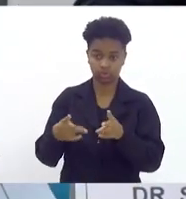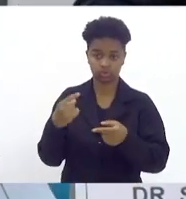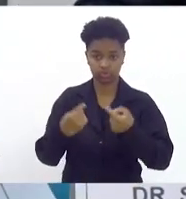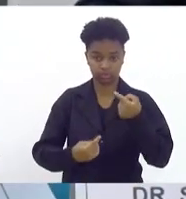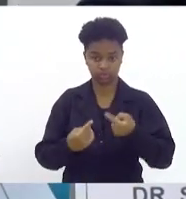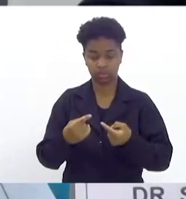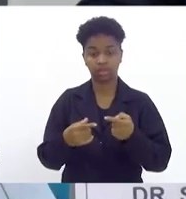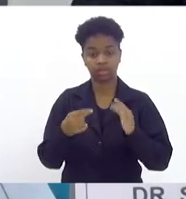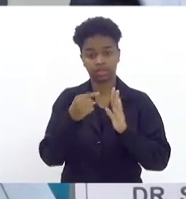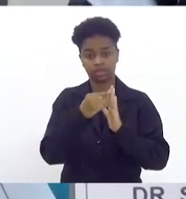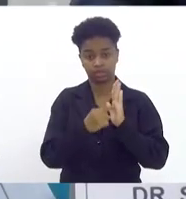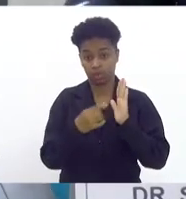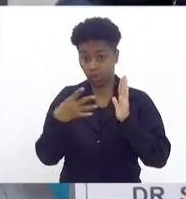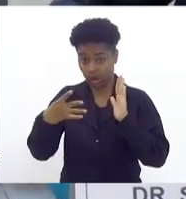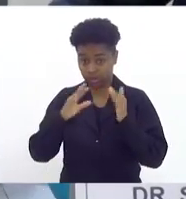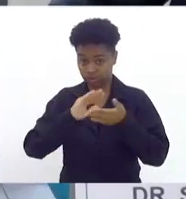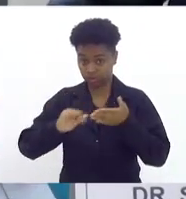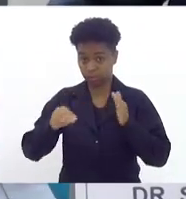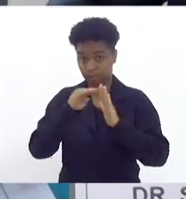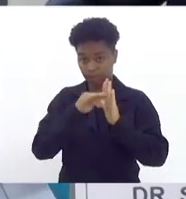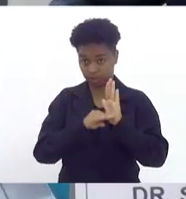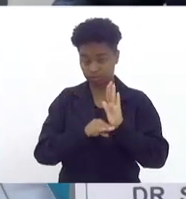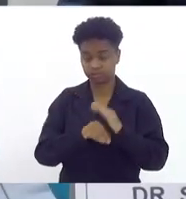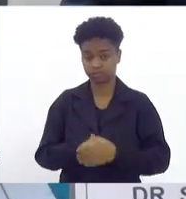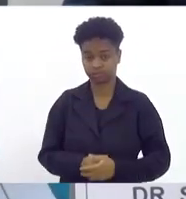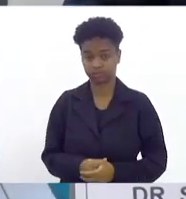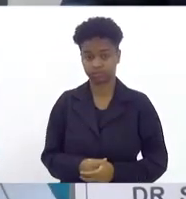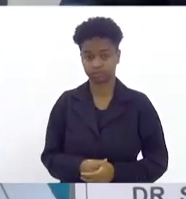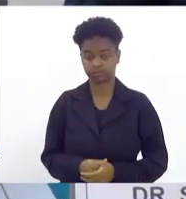pauta, então o item 4, a pedido do deputado Mink, por uma sessão.